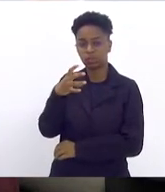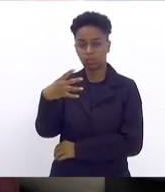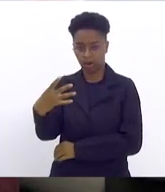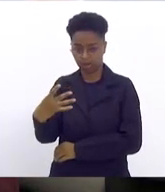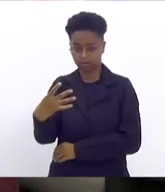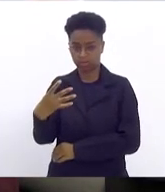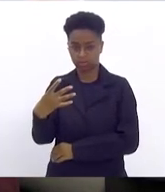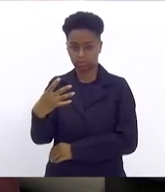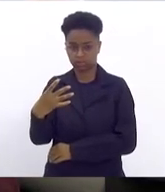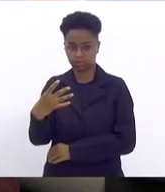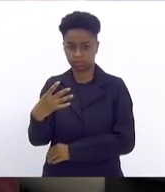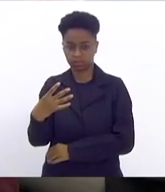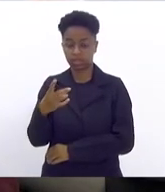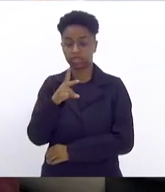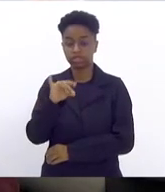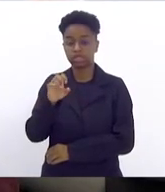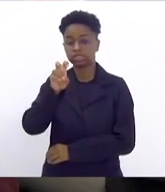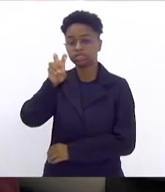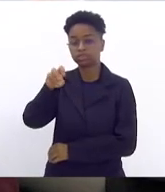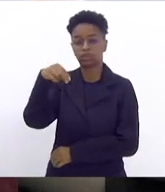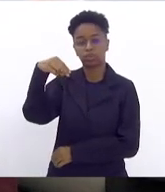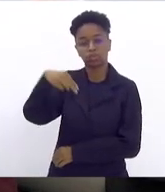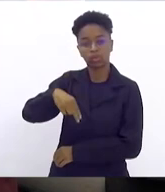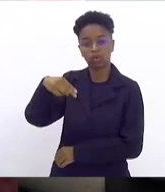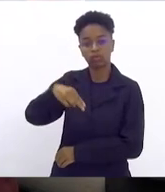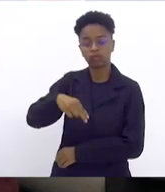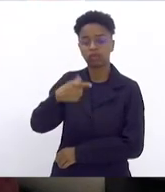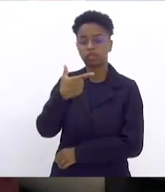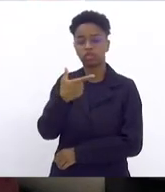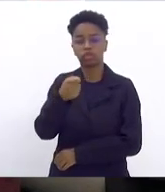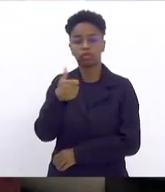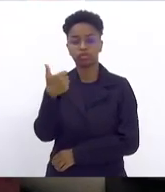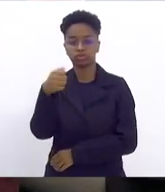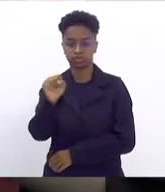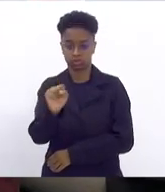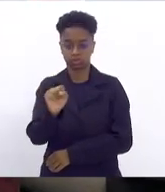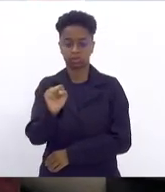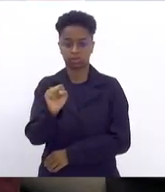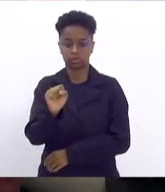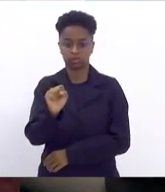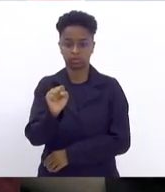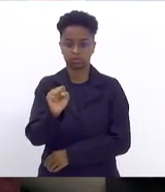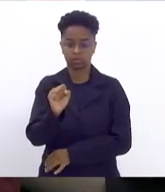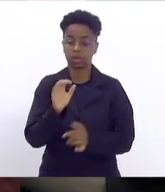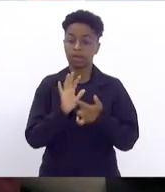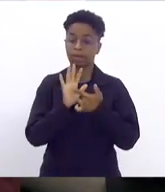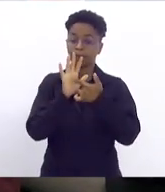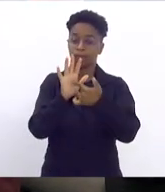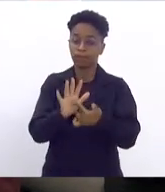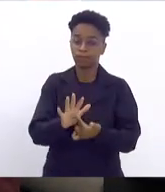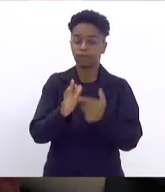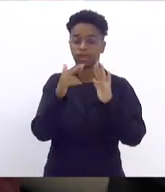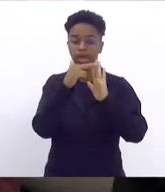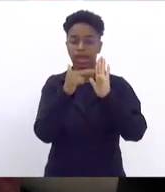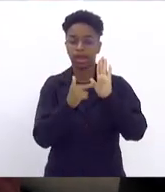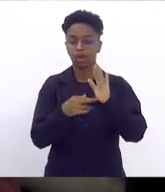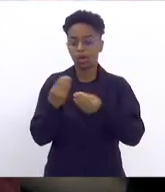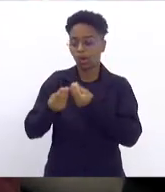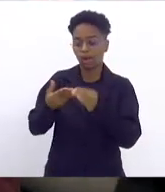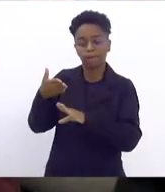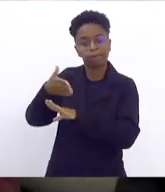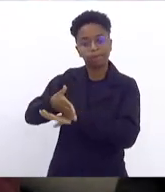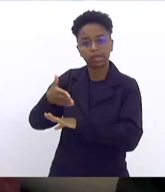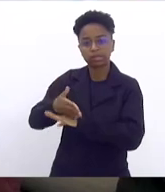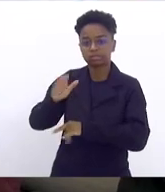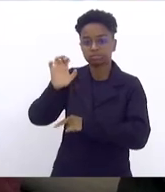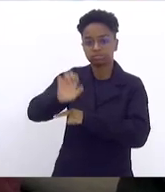8.154, de 5 de novembro de 2018, que estabelece parâmetros de participação do